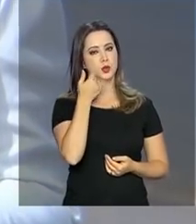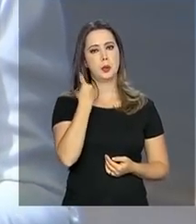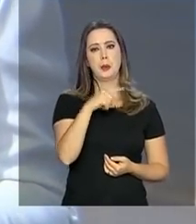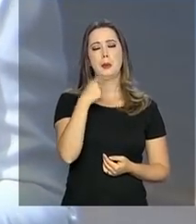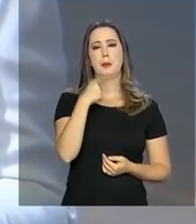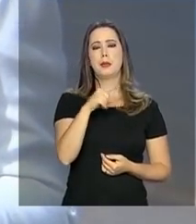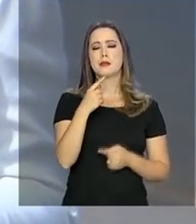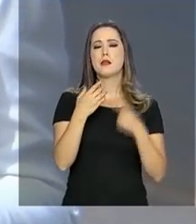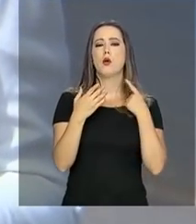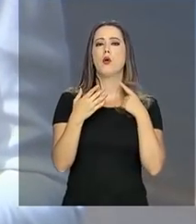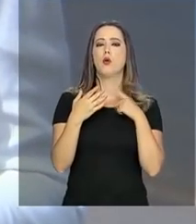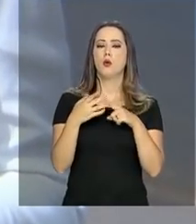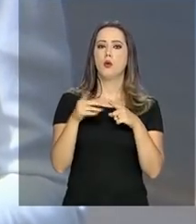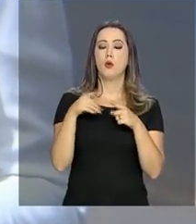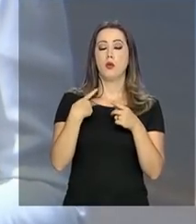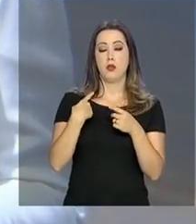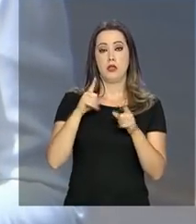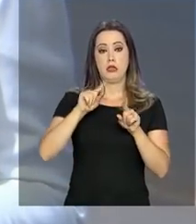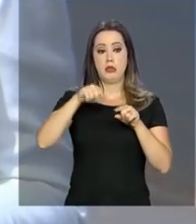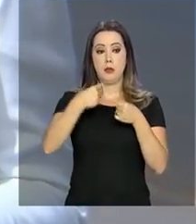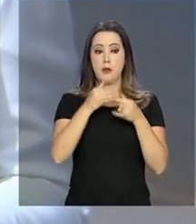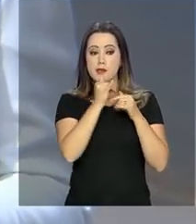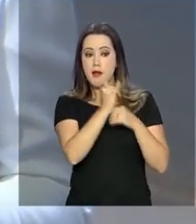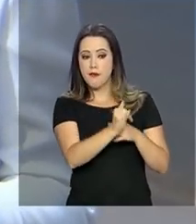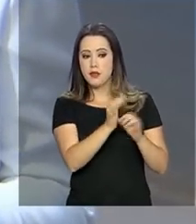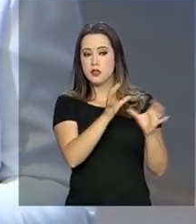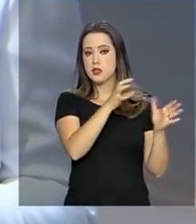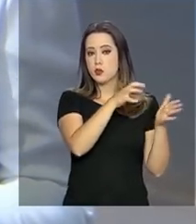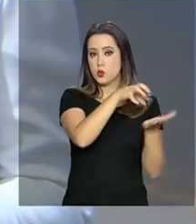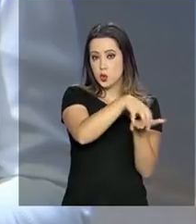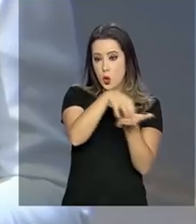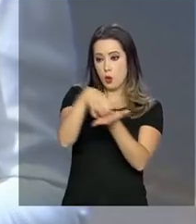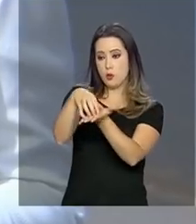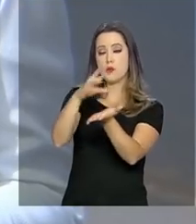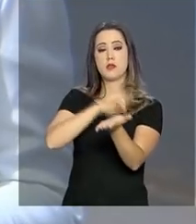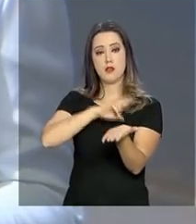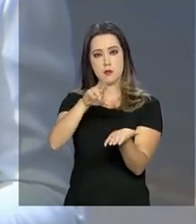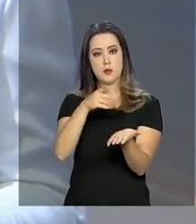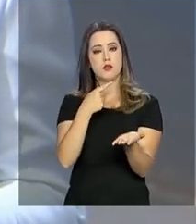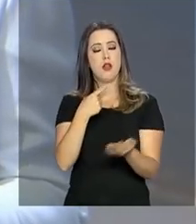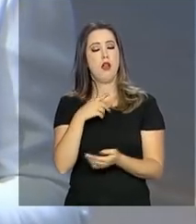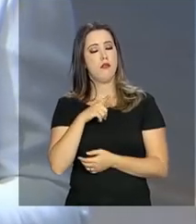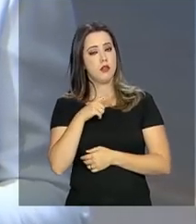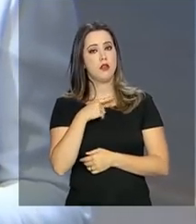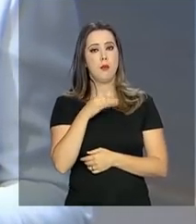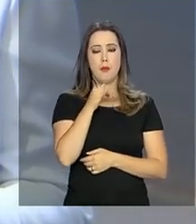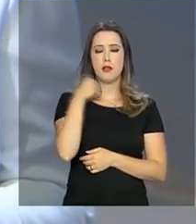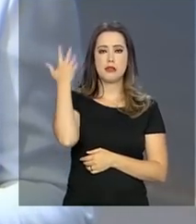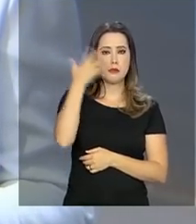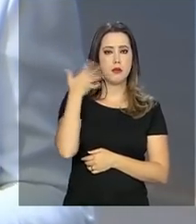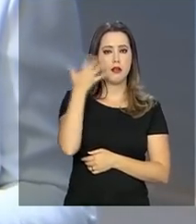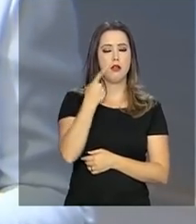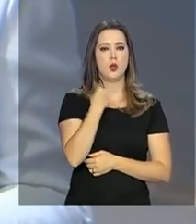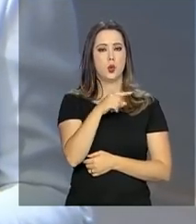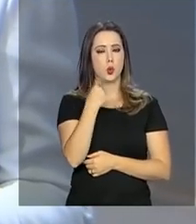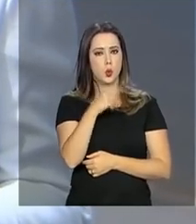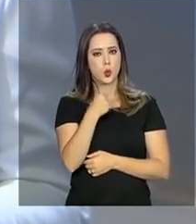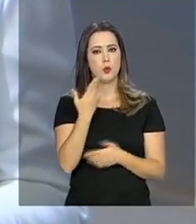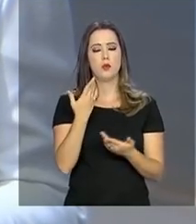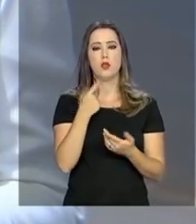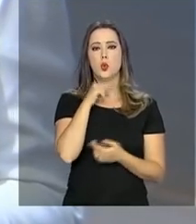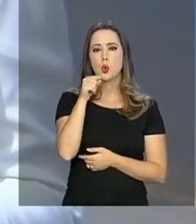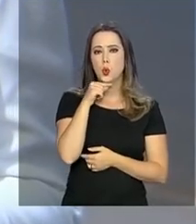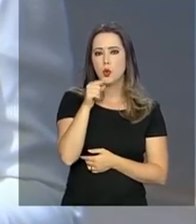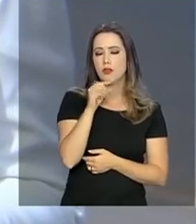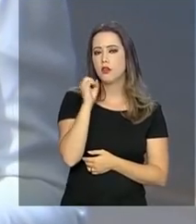de violência, faz os encaminhamentos necessários e tira dúvidas sobre a Lei Maria da Penha e os direitos da mulher. O